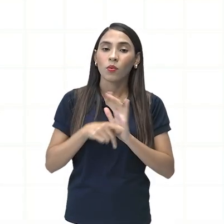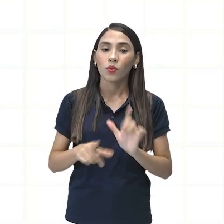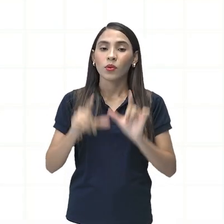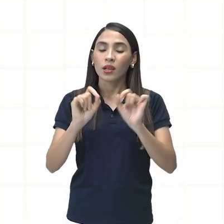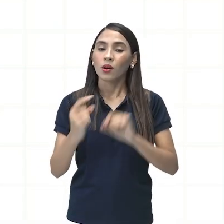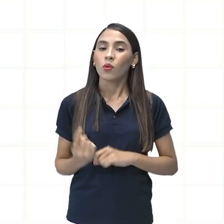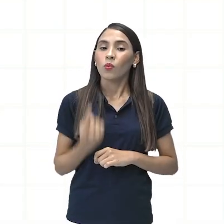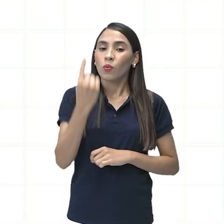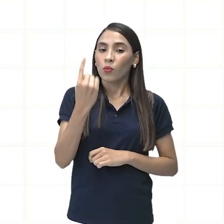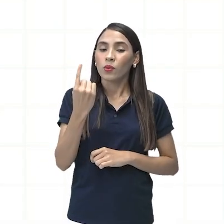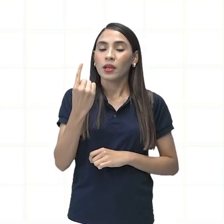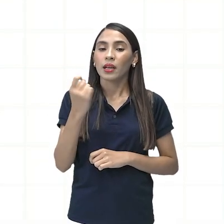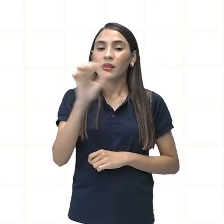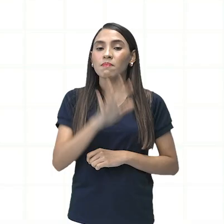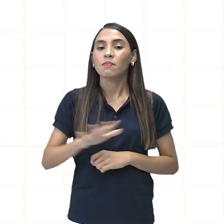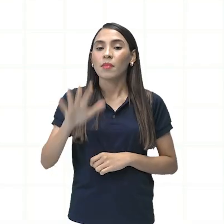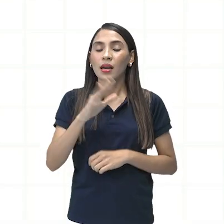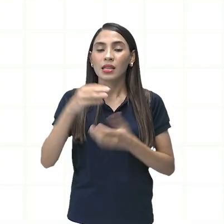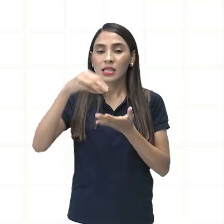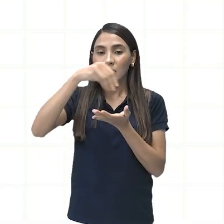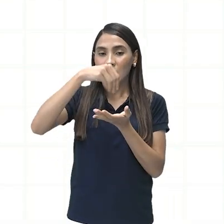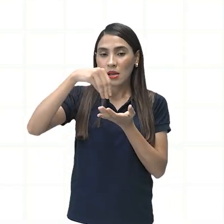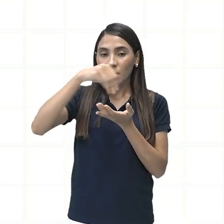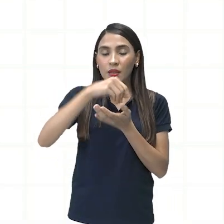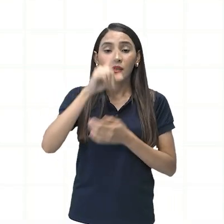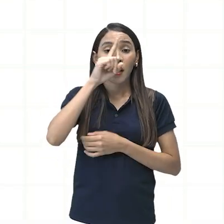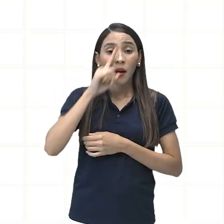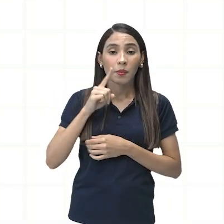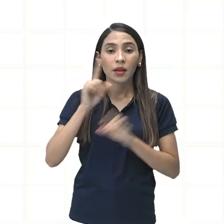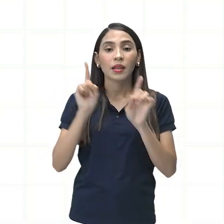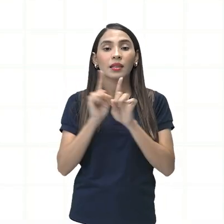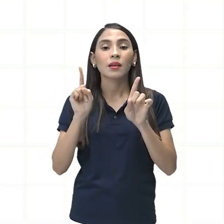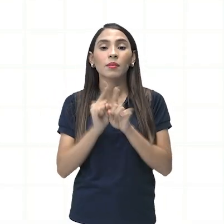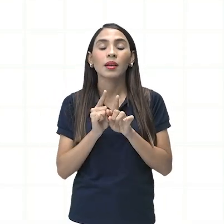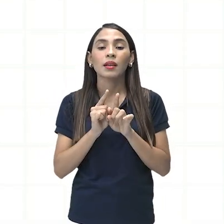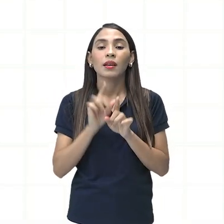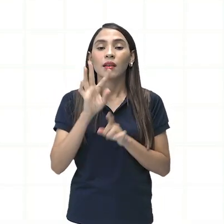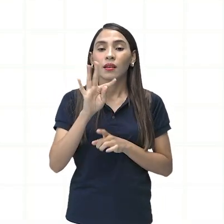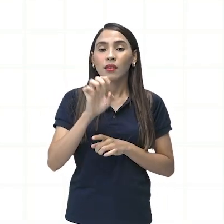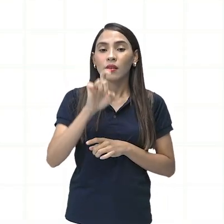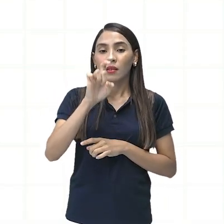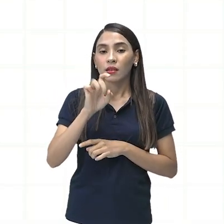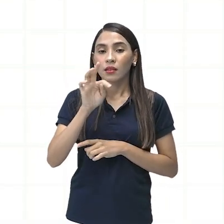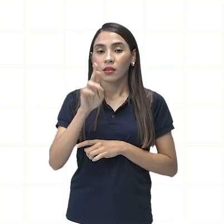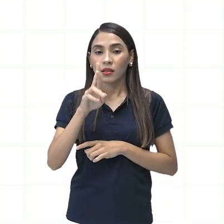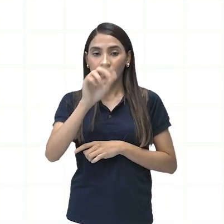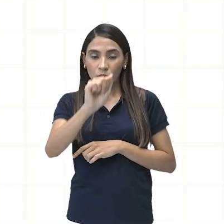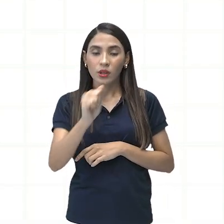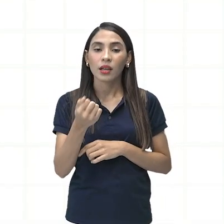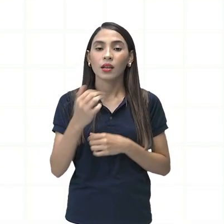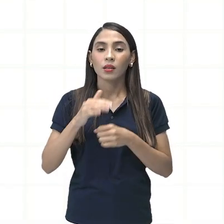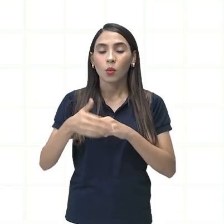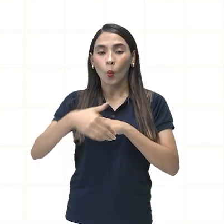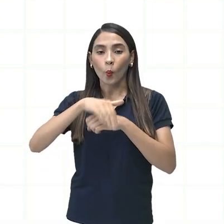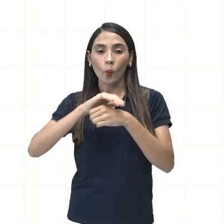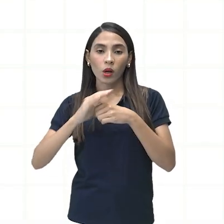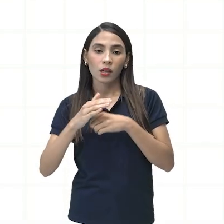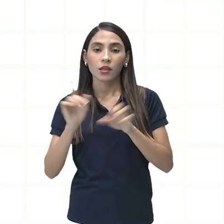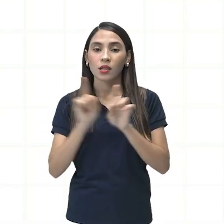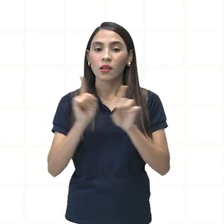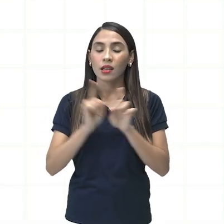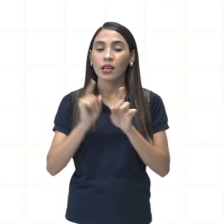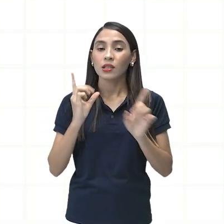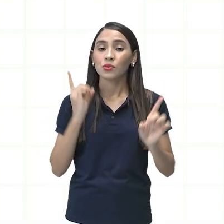uma aparência o quê? De semente amarela e de textura lisa, onde a gente descobre,